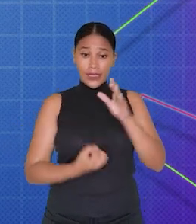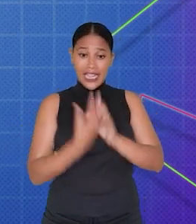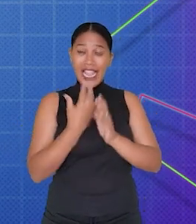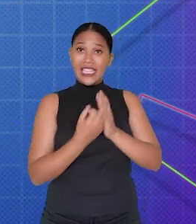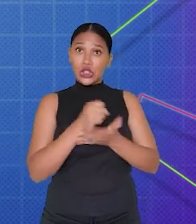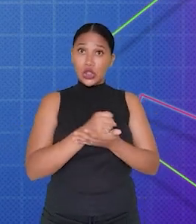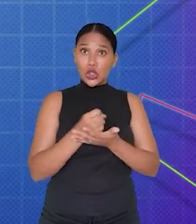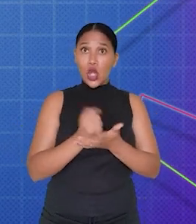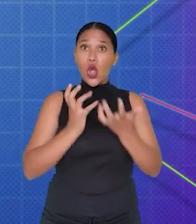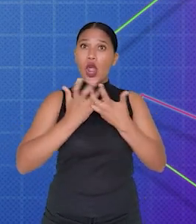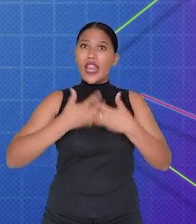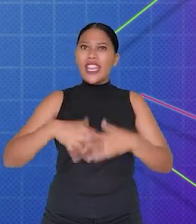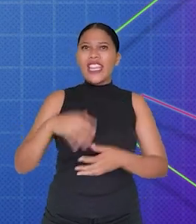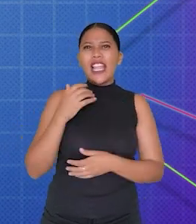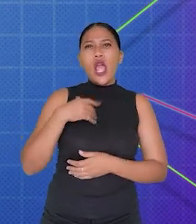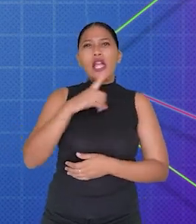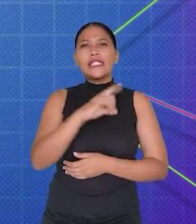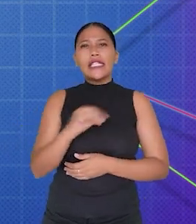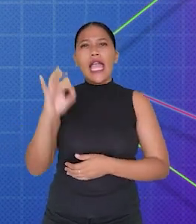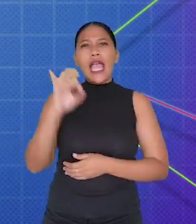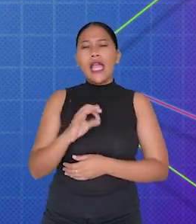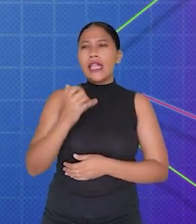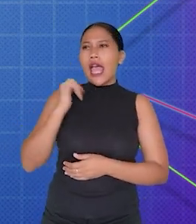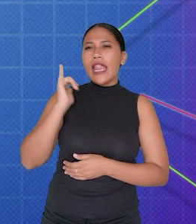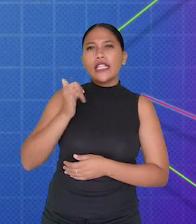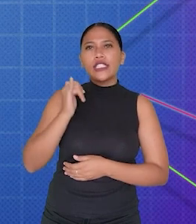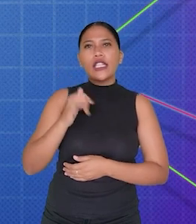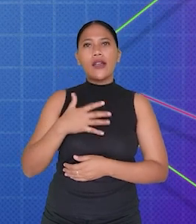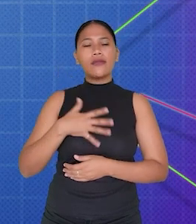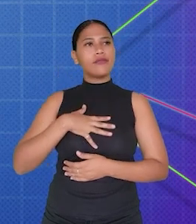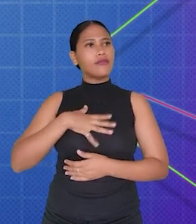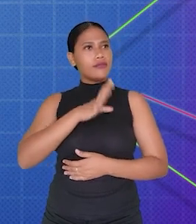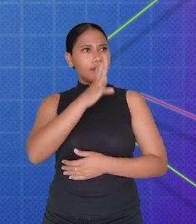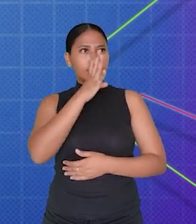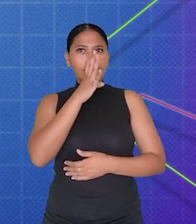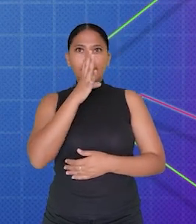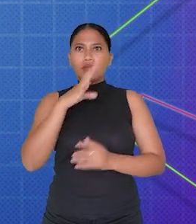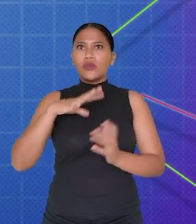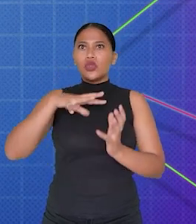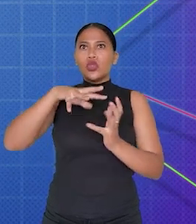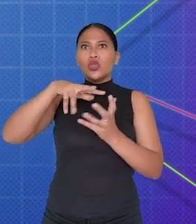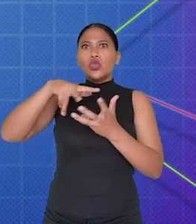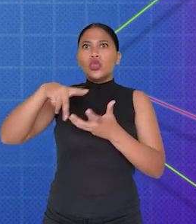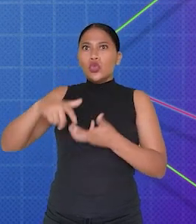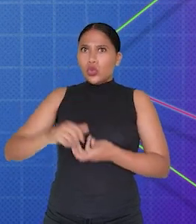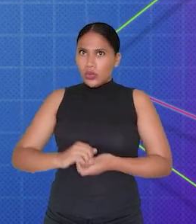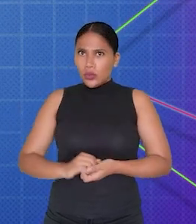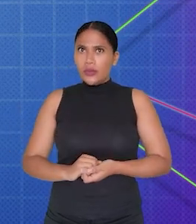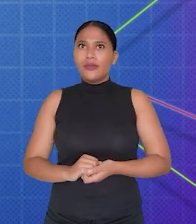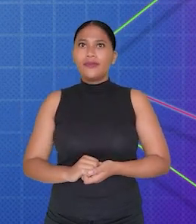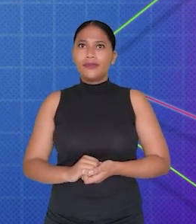uma narrativa mais completa, equilibrada e envolvente, que será apreciada por jogadores de todo o mundo.